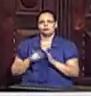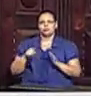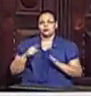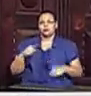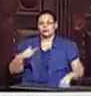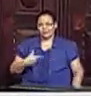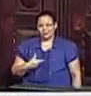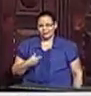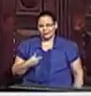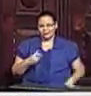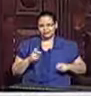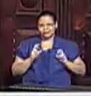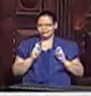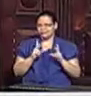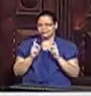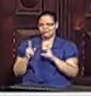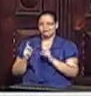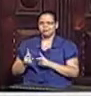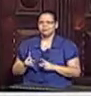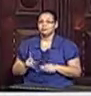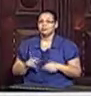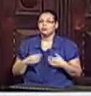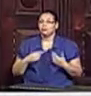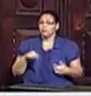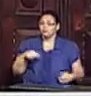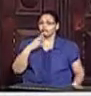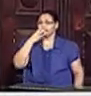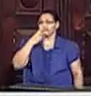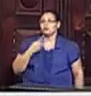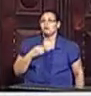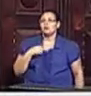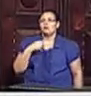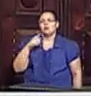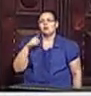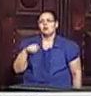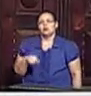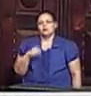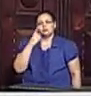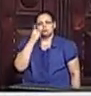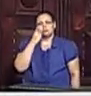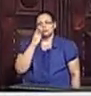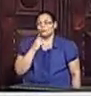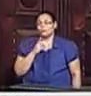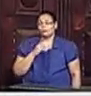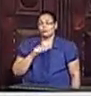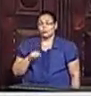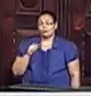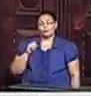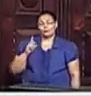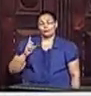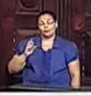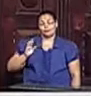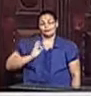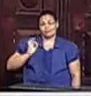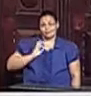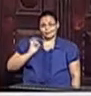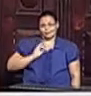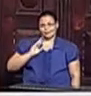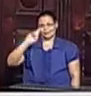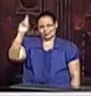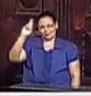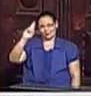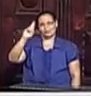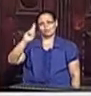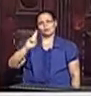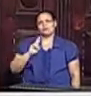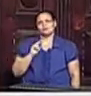de armas. Ficamos estupefatos. E o delegado responsável informou que no estado do Rio de Janeiro, a superintendência